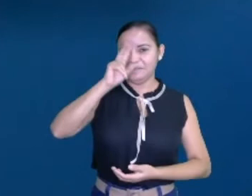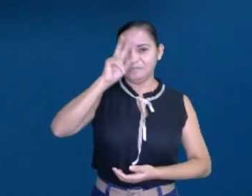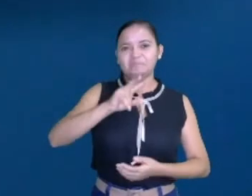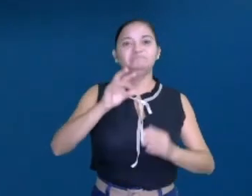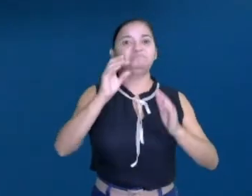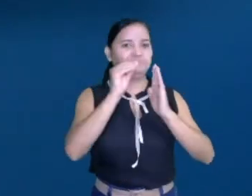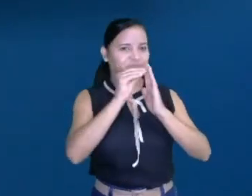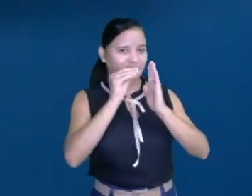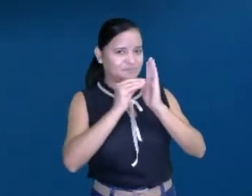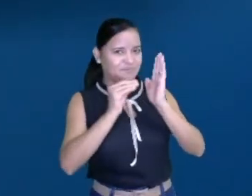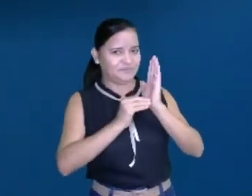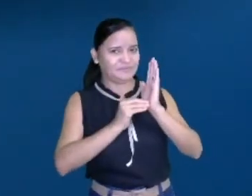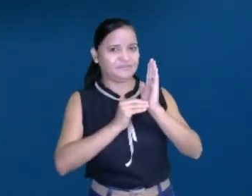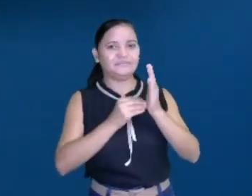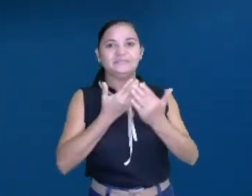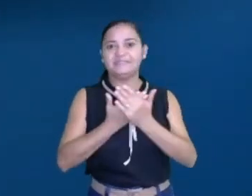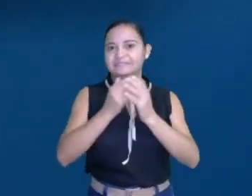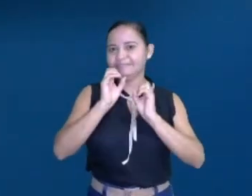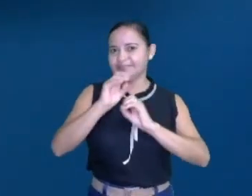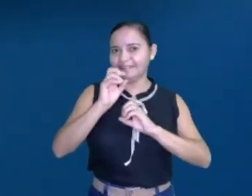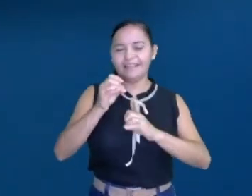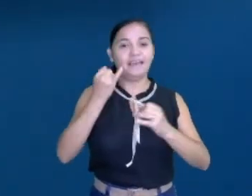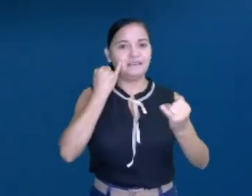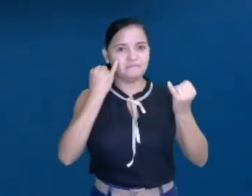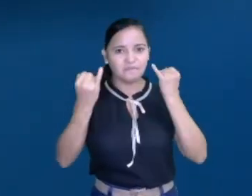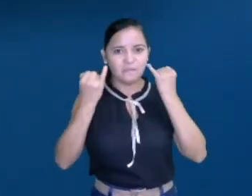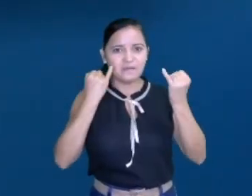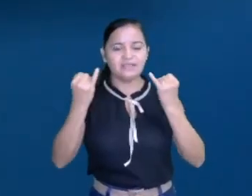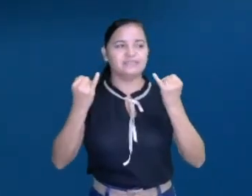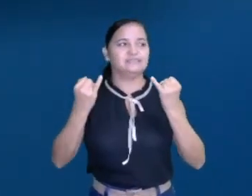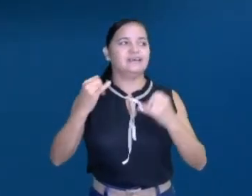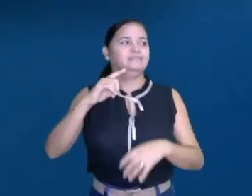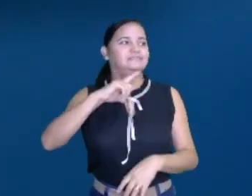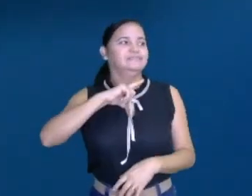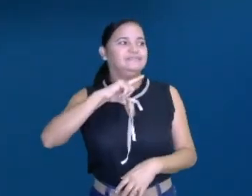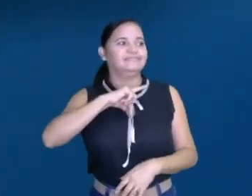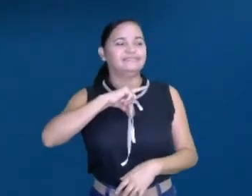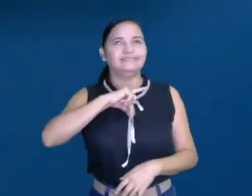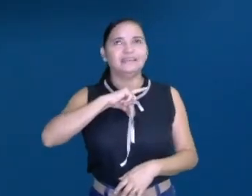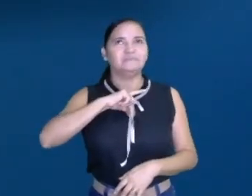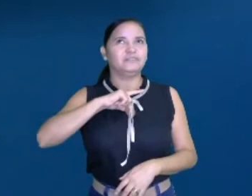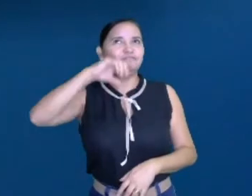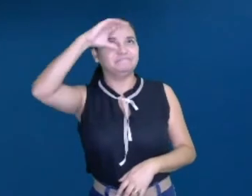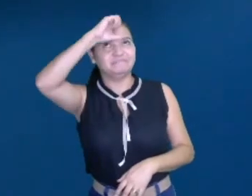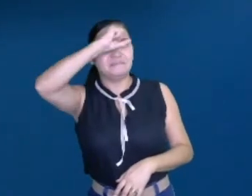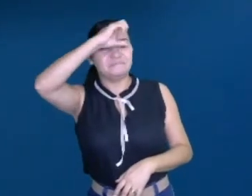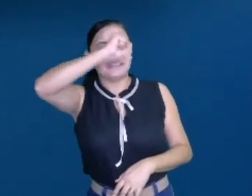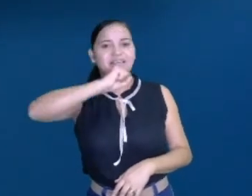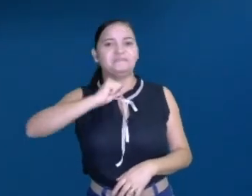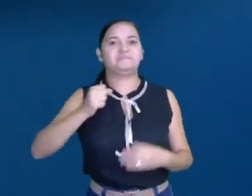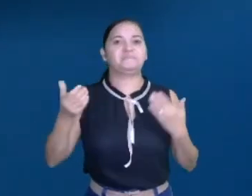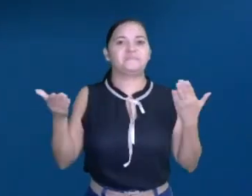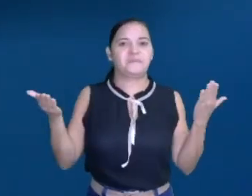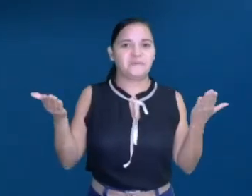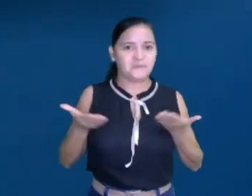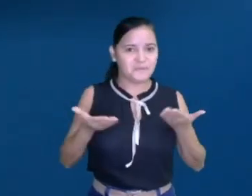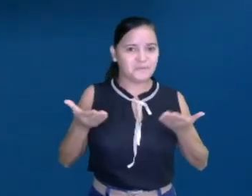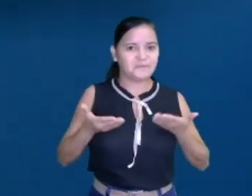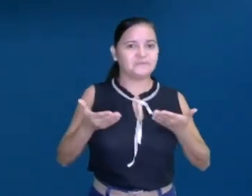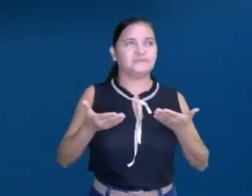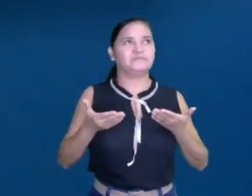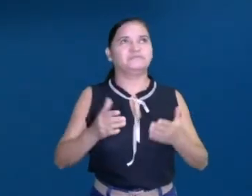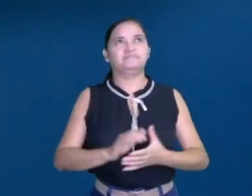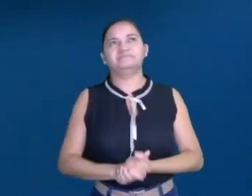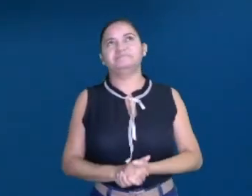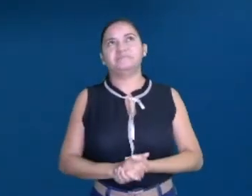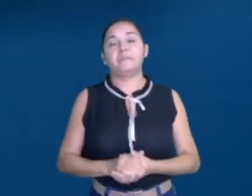Bastante conteúdo da aula de hoje, né? De informações ao mesmo tempo para a gente poder processar. Mas aí hoje o que foi que a gente viu?